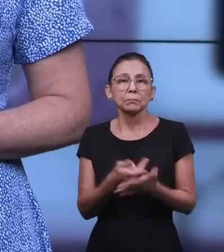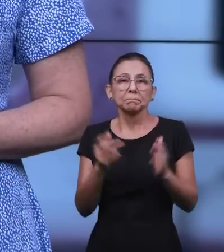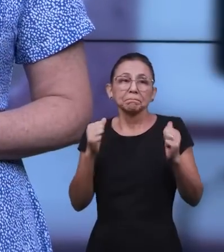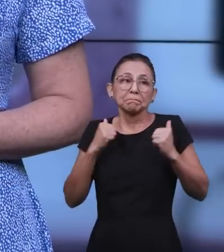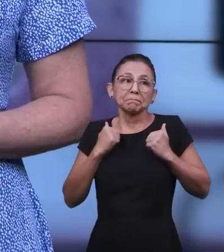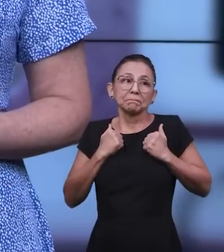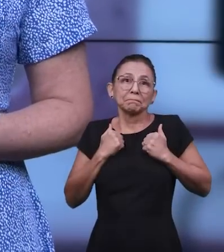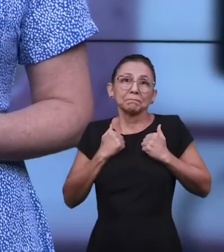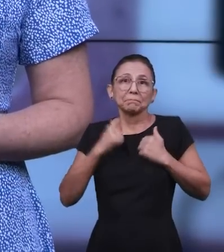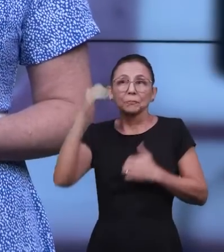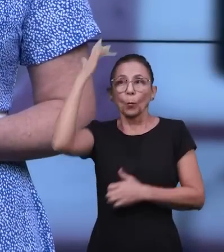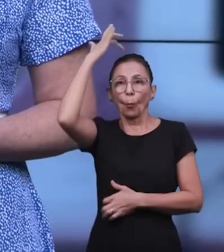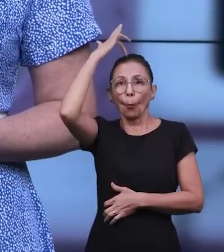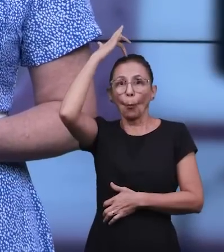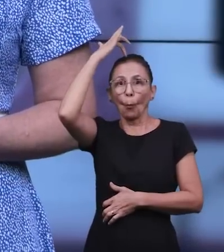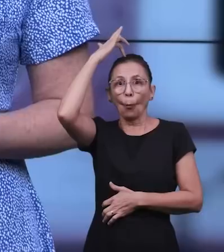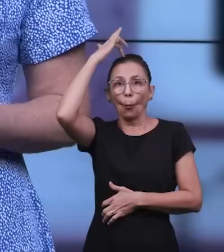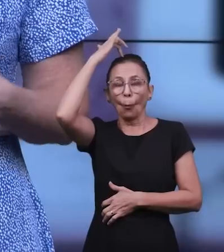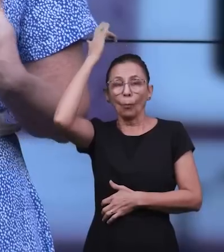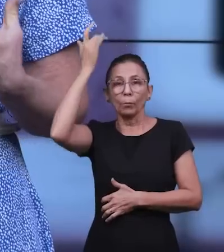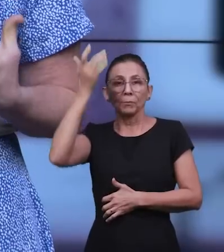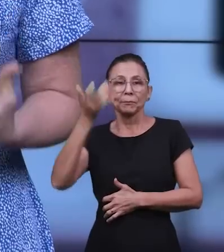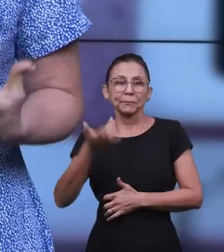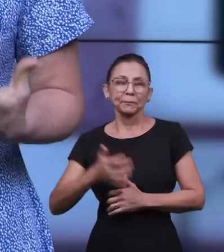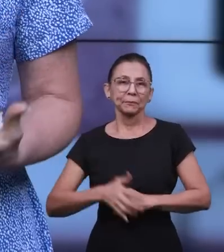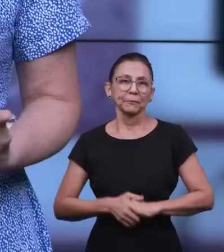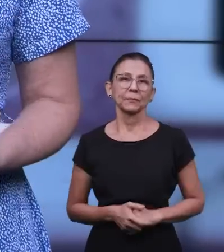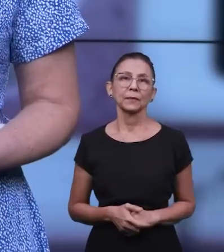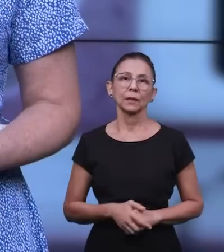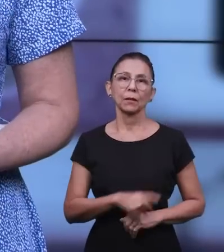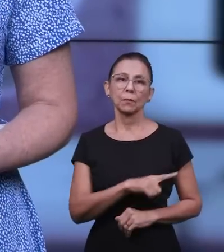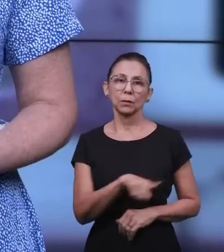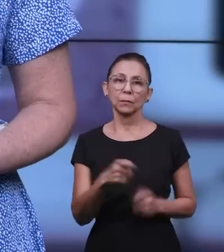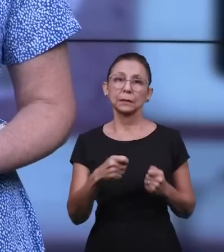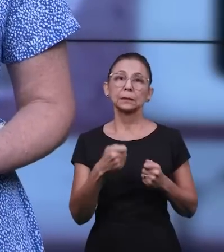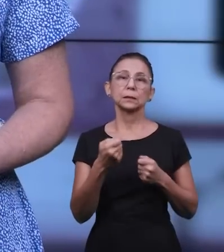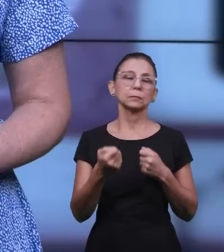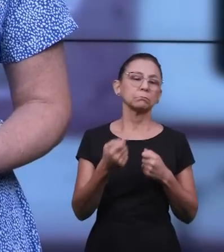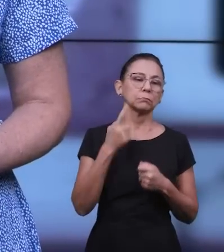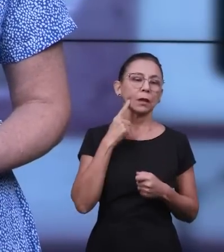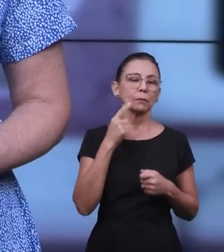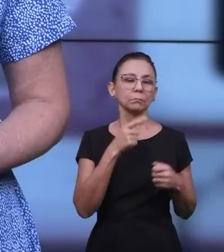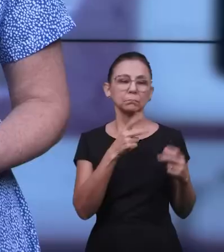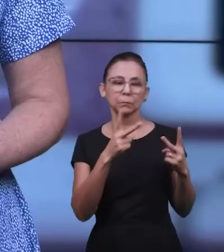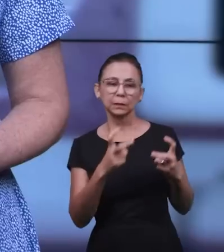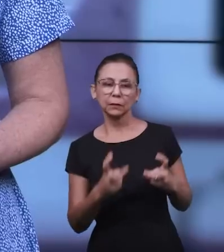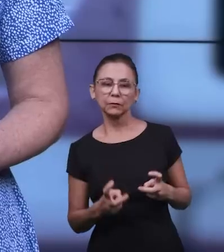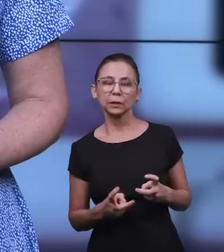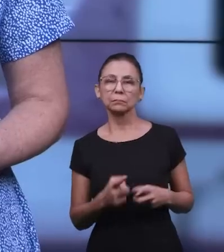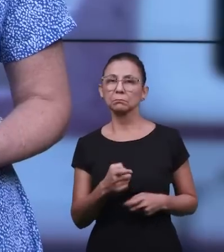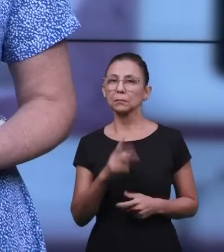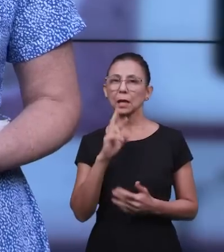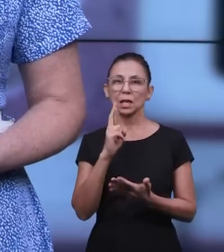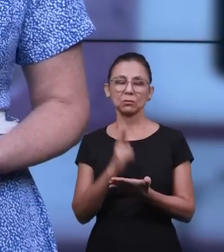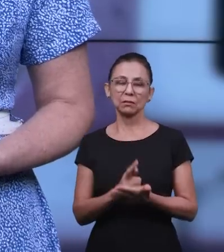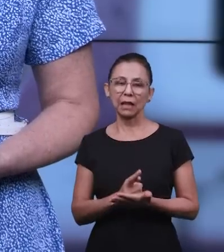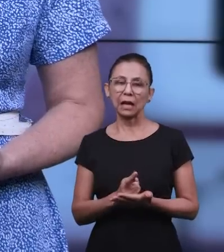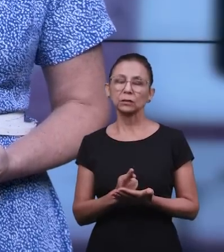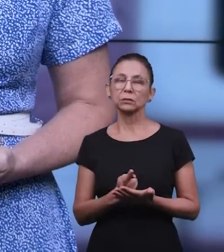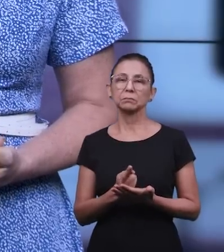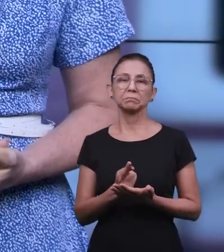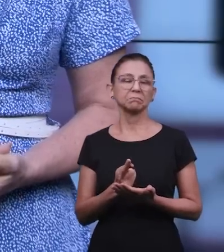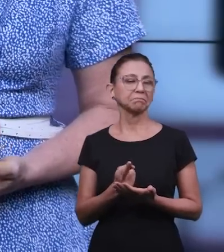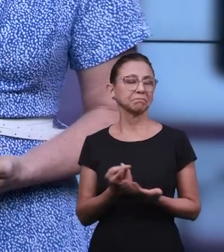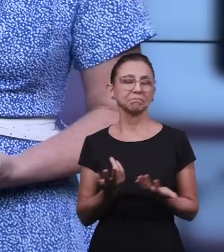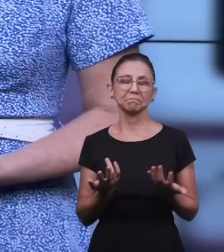o porquê. Por conta disso, eles precisam ser monitorados, pois não entendem as consequências dos seus